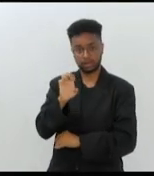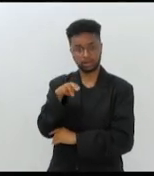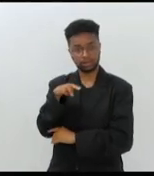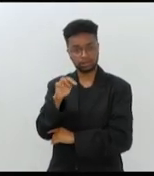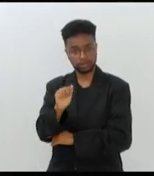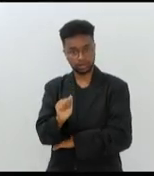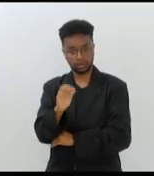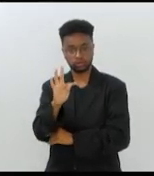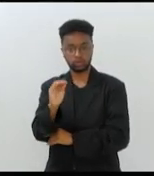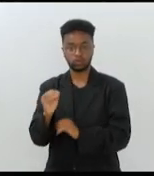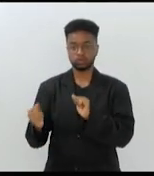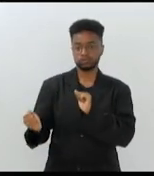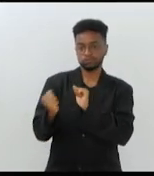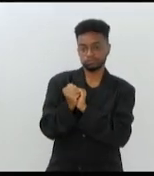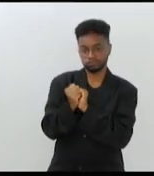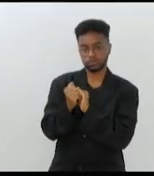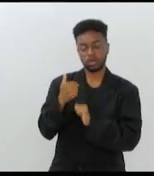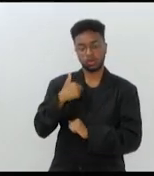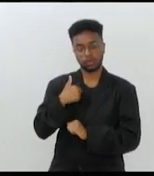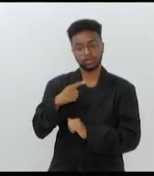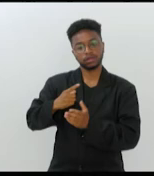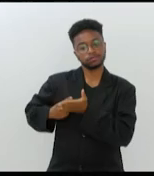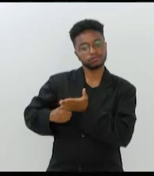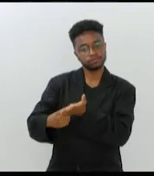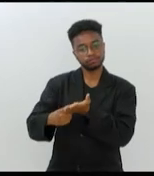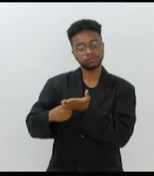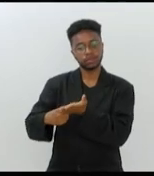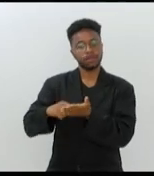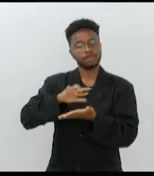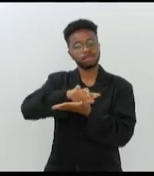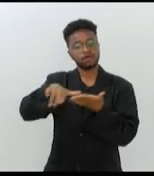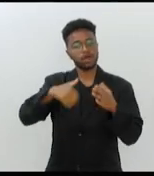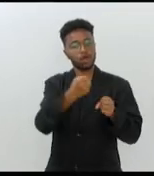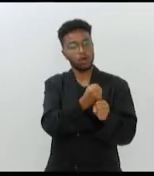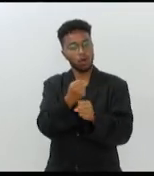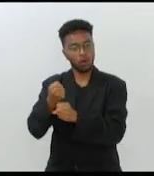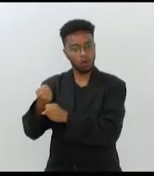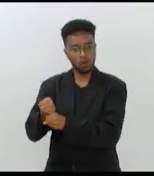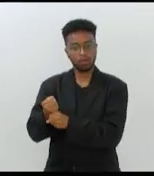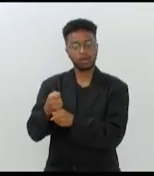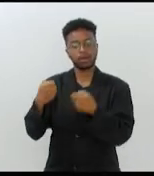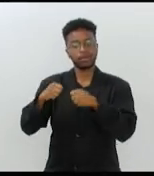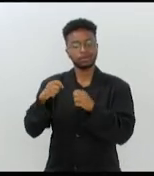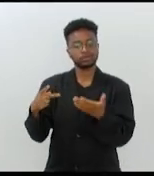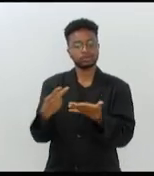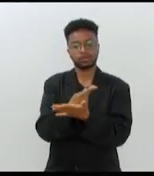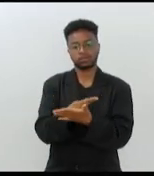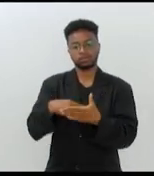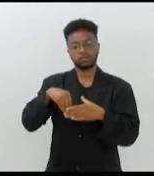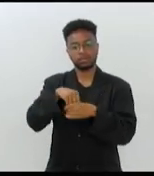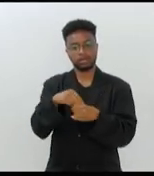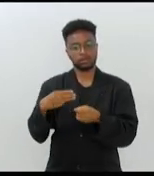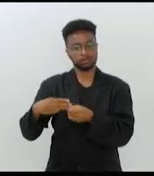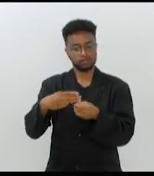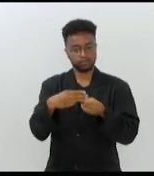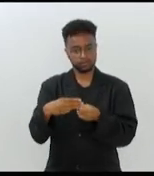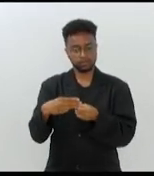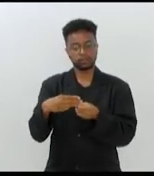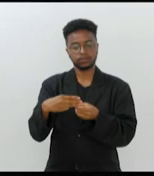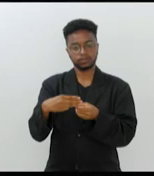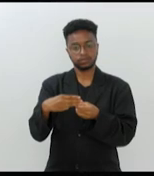eu pactuamos com o governador um pacote de obras a serem executadas pelo governo